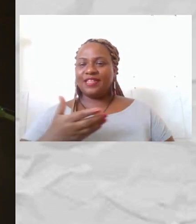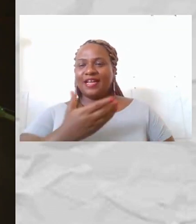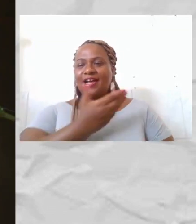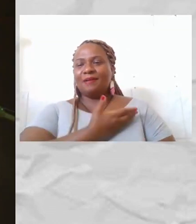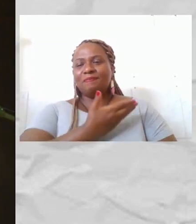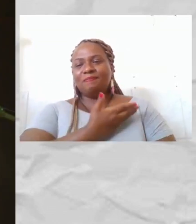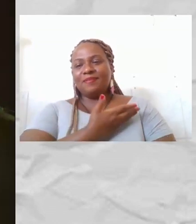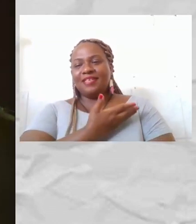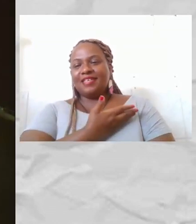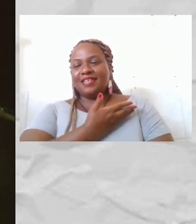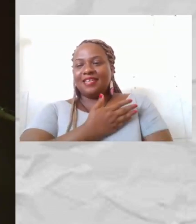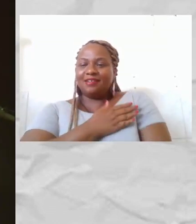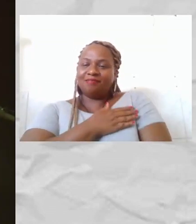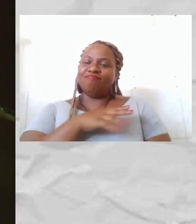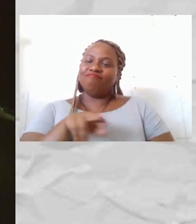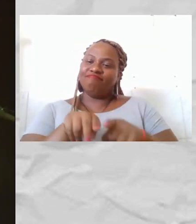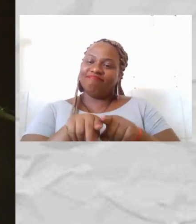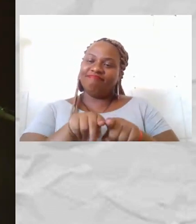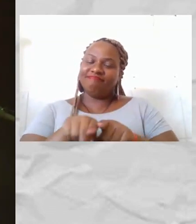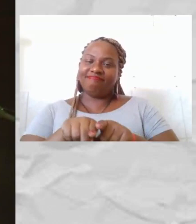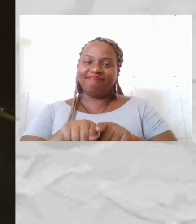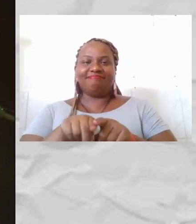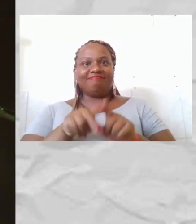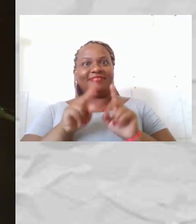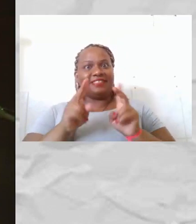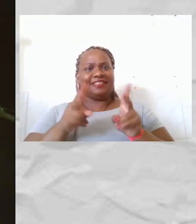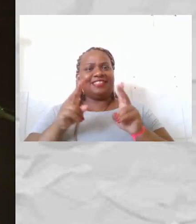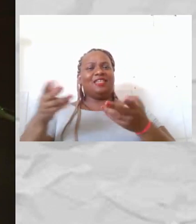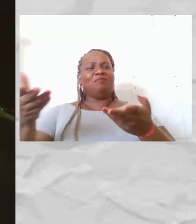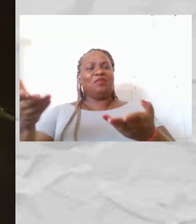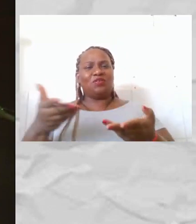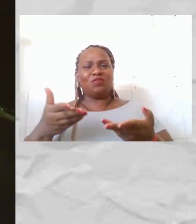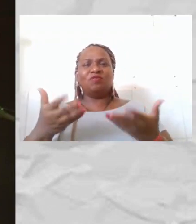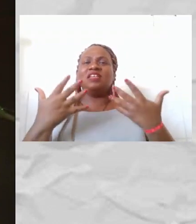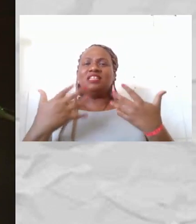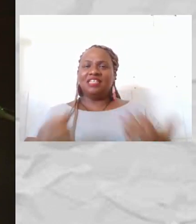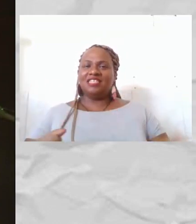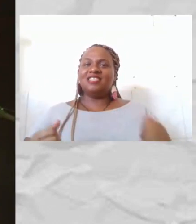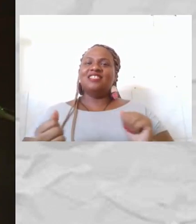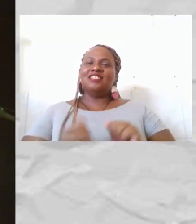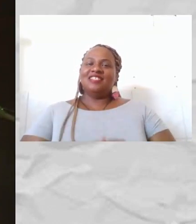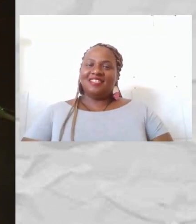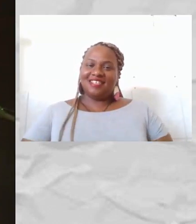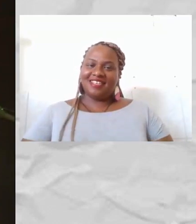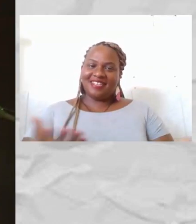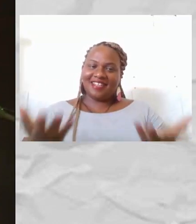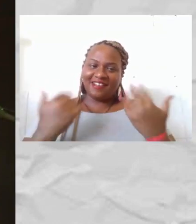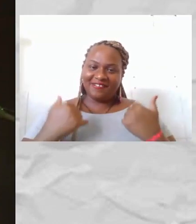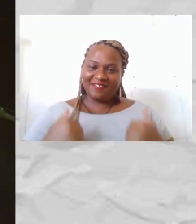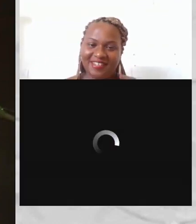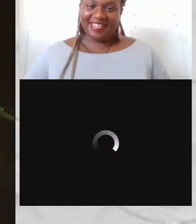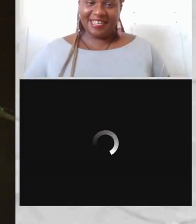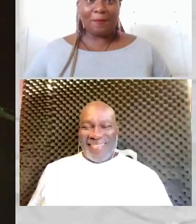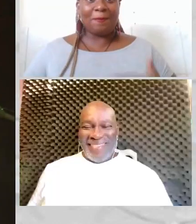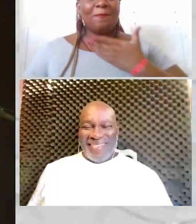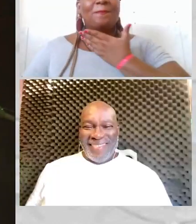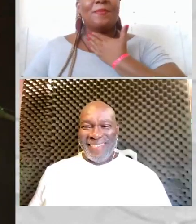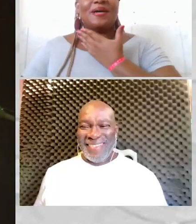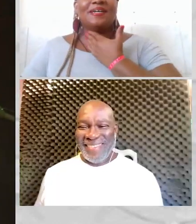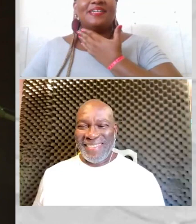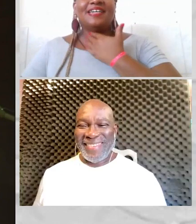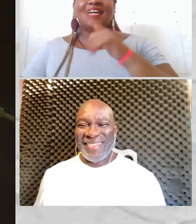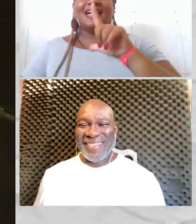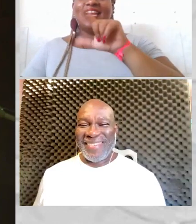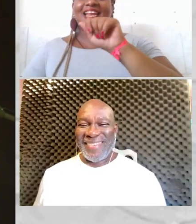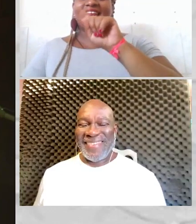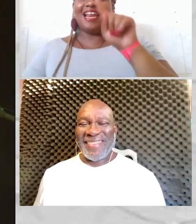que toda vez que eu convido para qualquer coisa, ele tá junto, ele vem. E eu queria que ele chegasse aqui para a gente bater um papo. Lazo Matumbi,